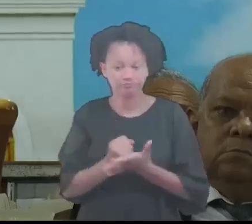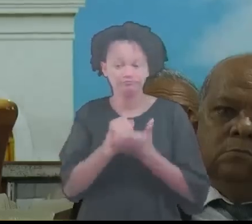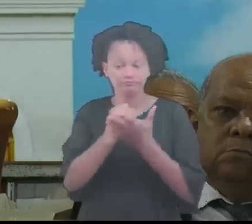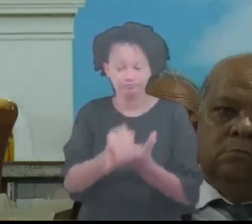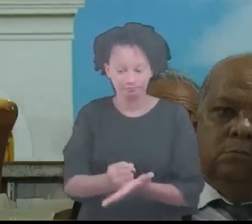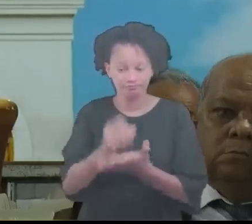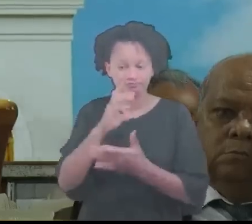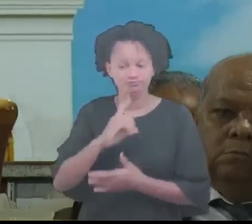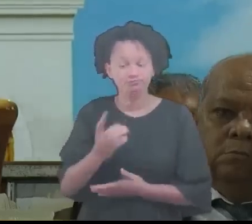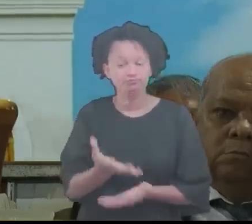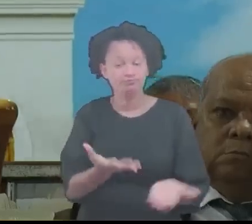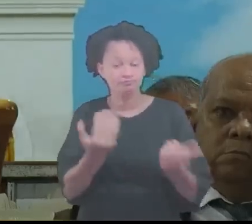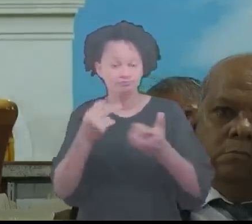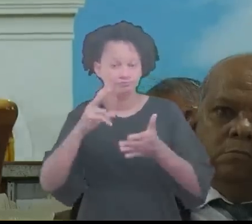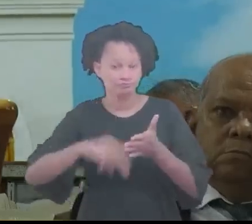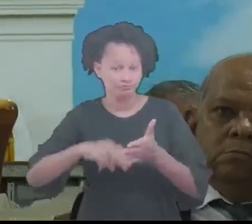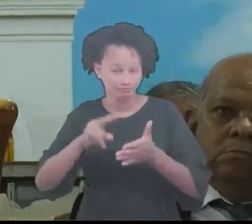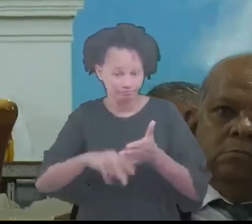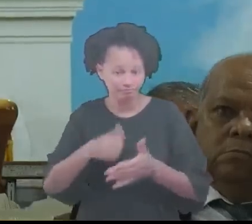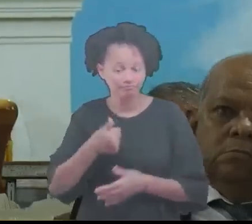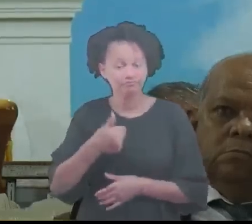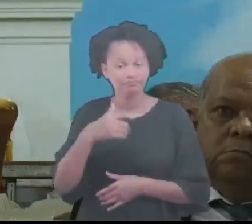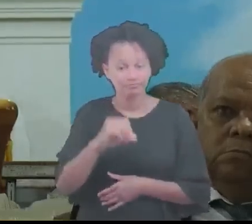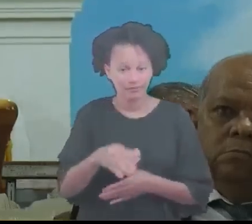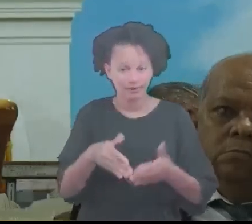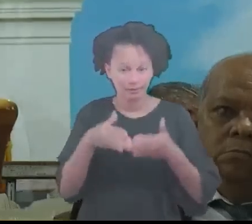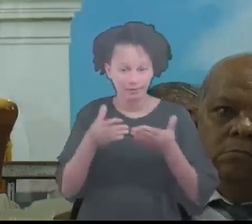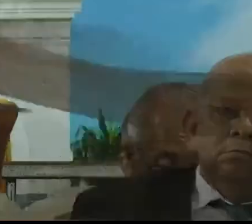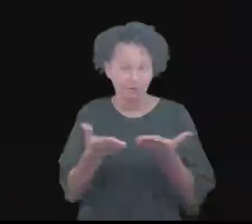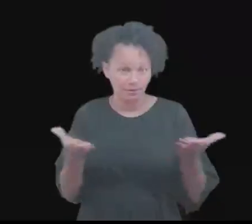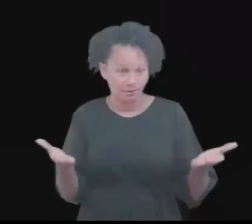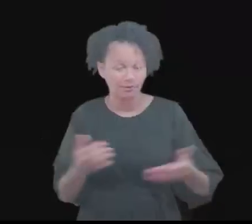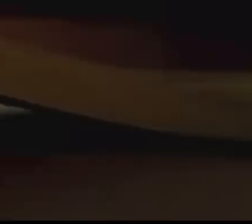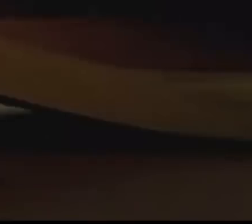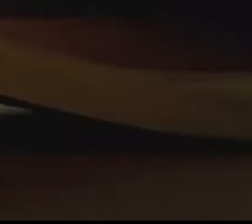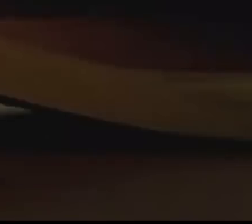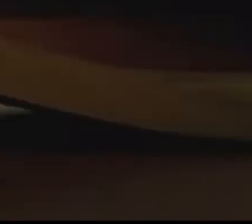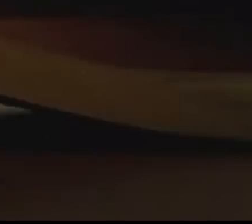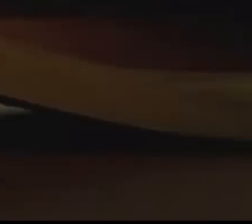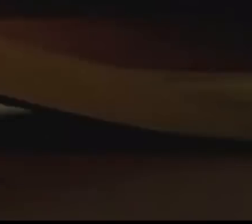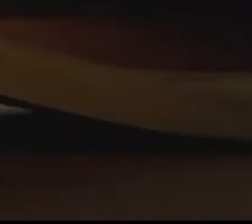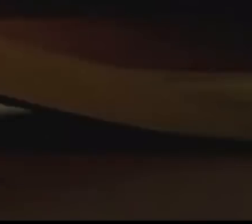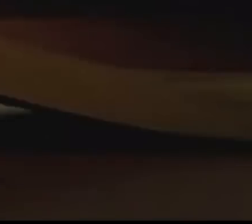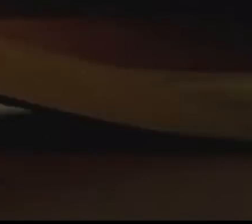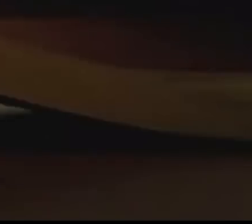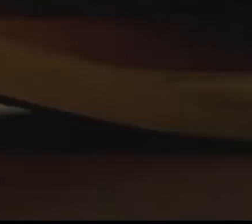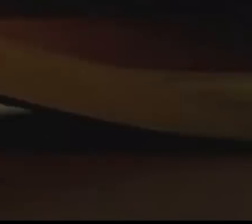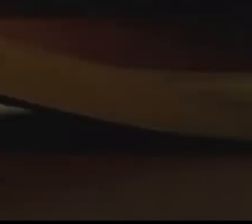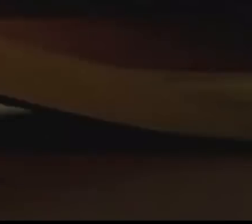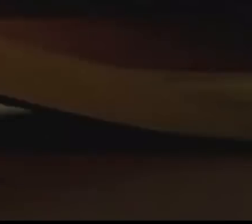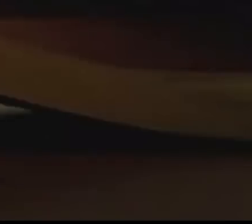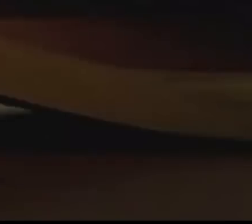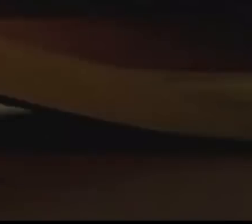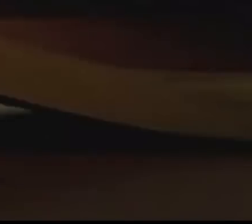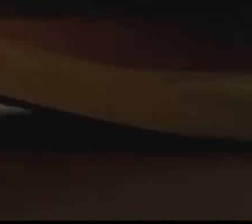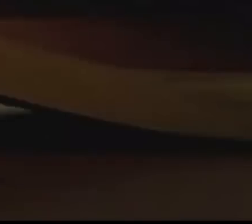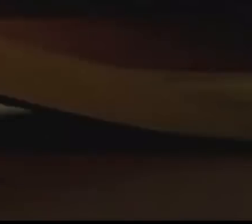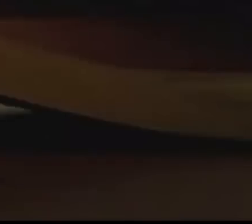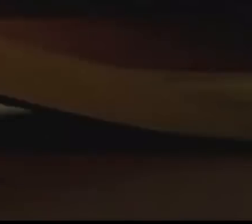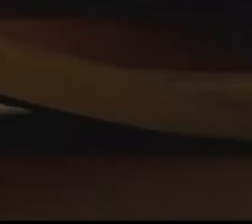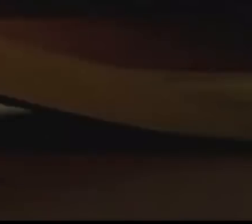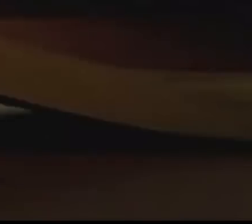10. Versículo 10, por favor. Agradáveis são as tuas faces entre os